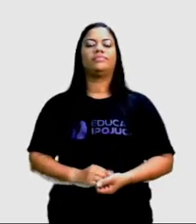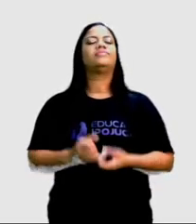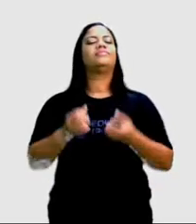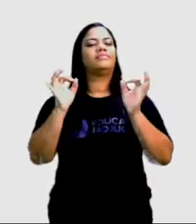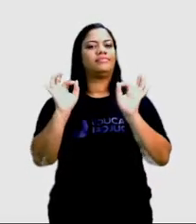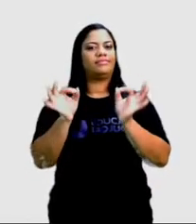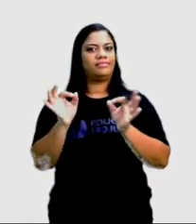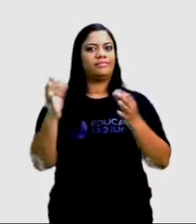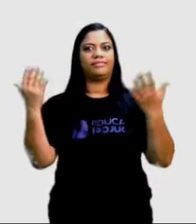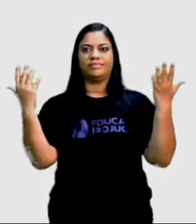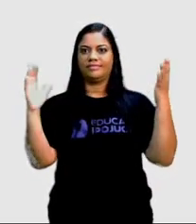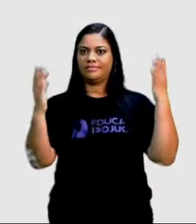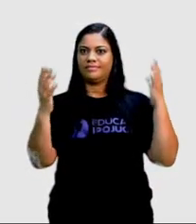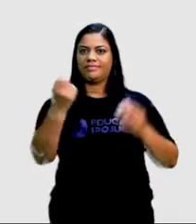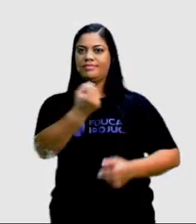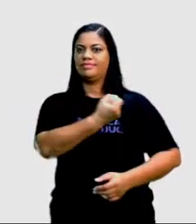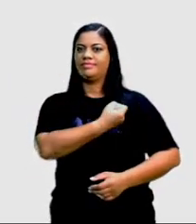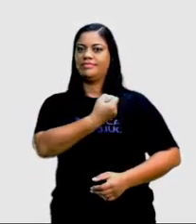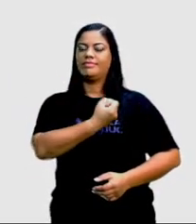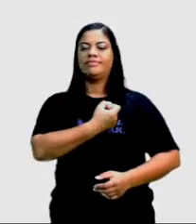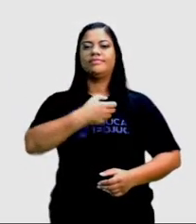Muito bem, é o número